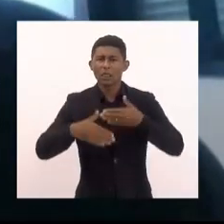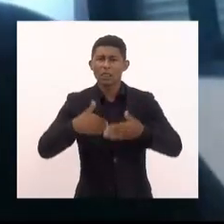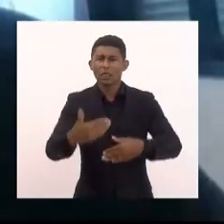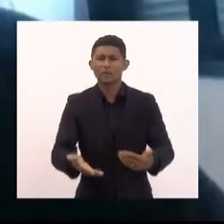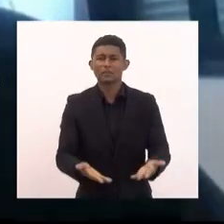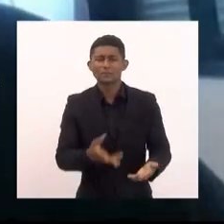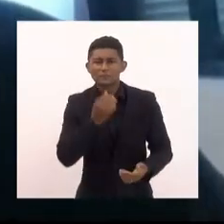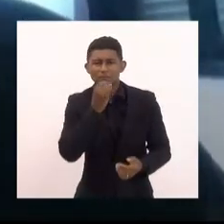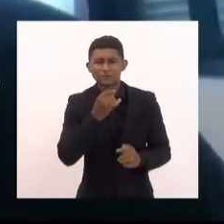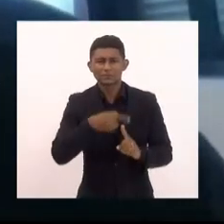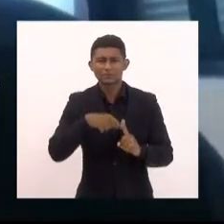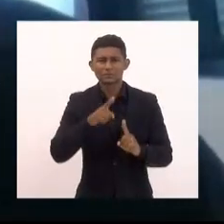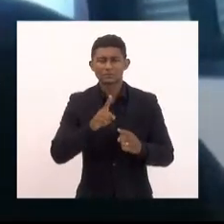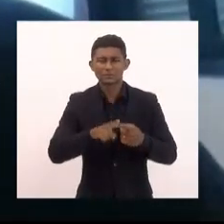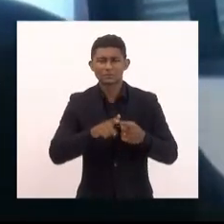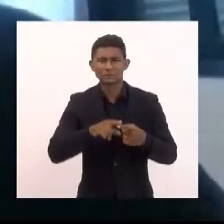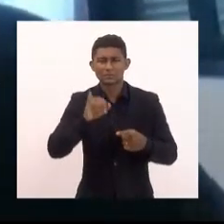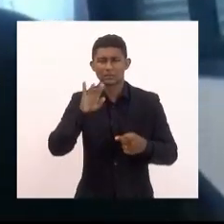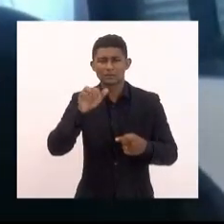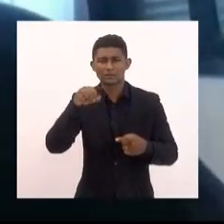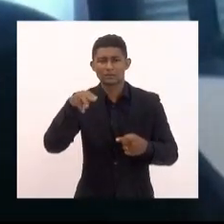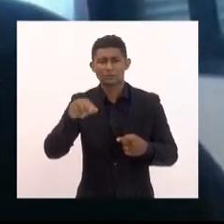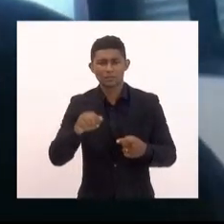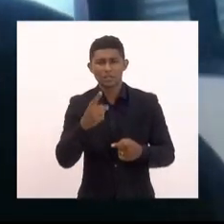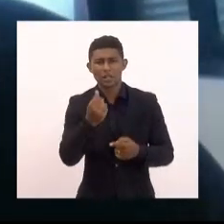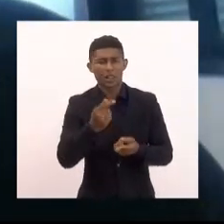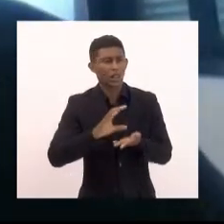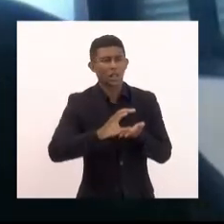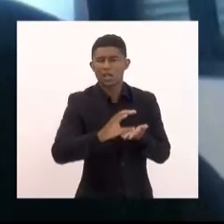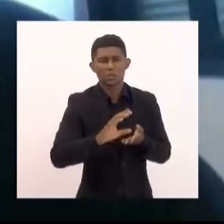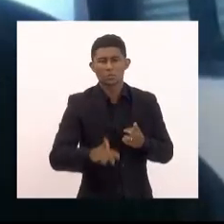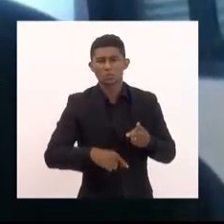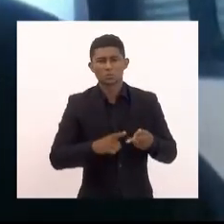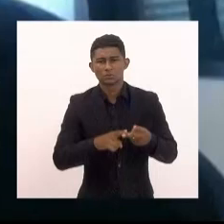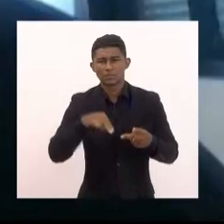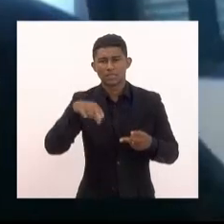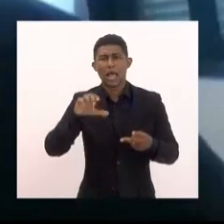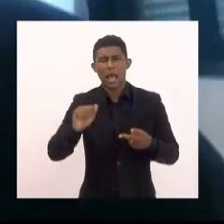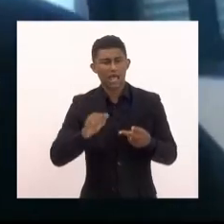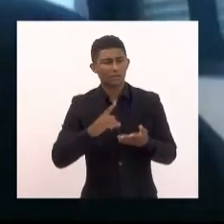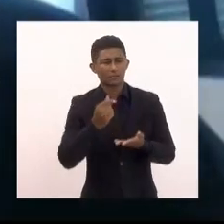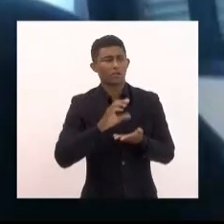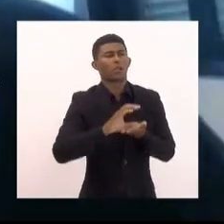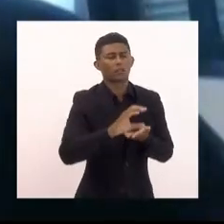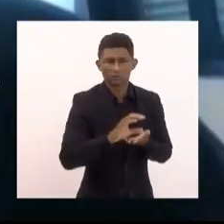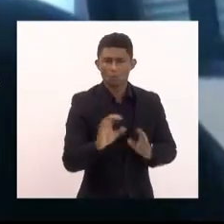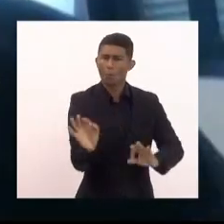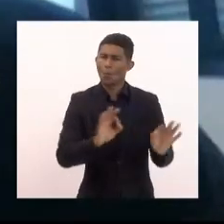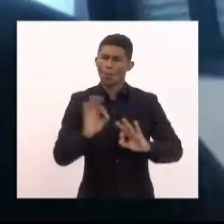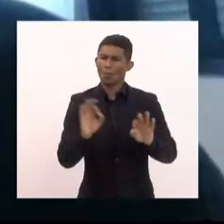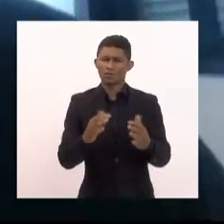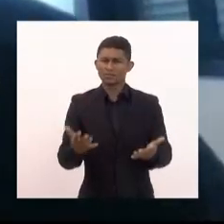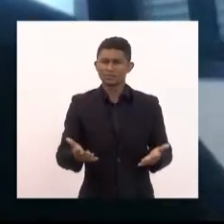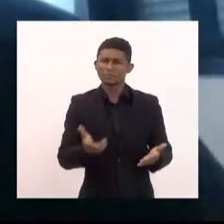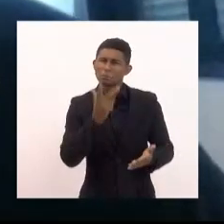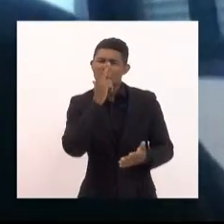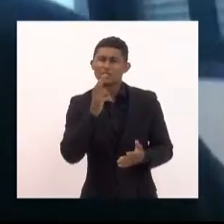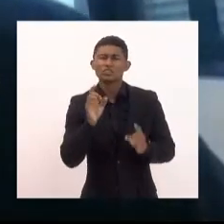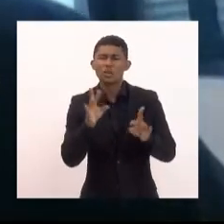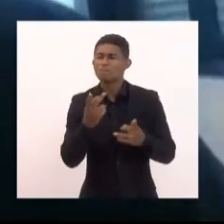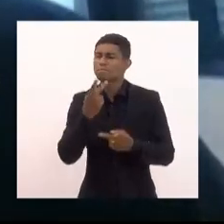do IBAMA, tirar recursos do INEA, atar as mãos da fiscalização. Nós não podemos jogar palavras aos